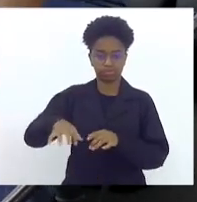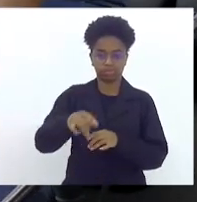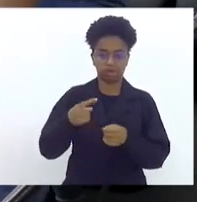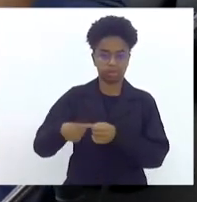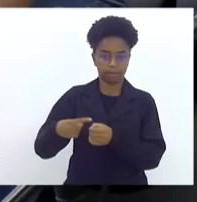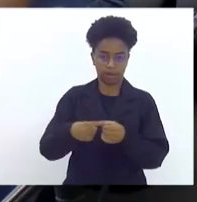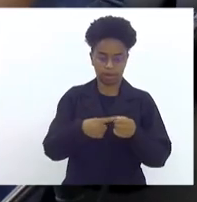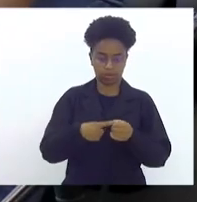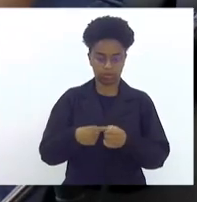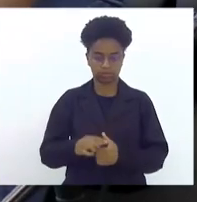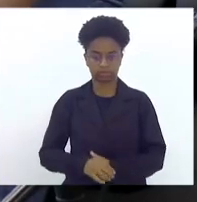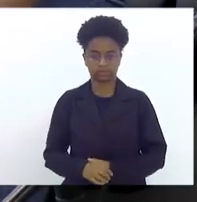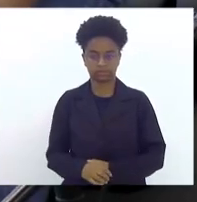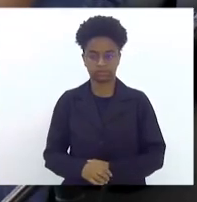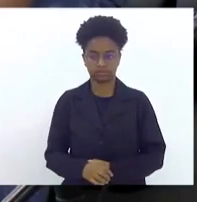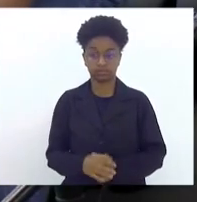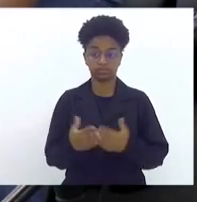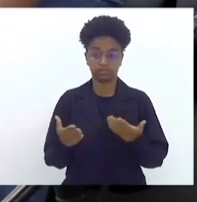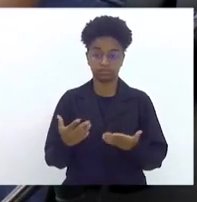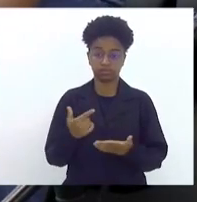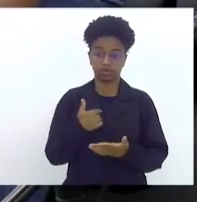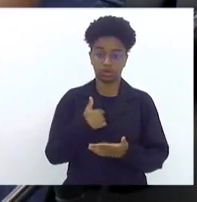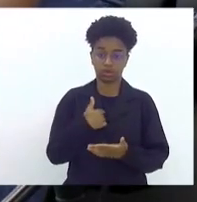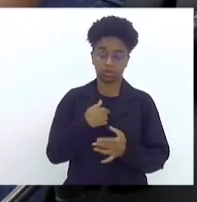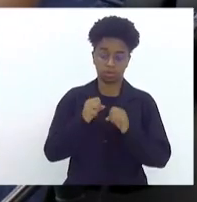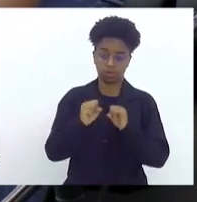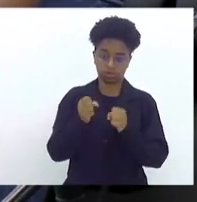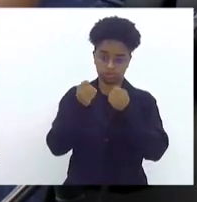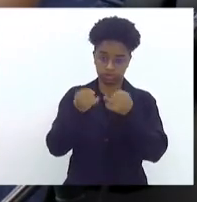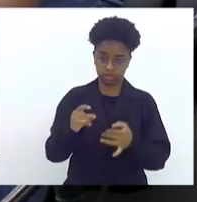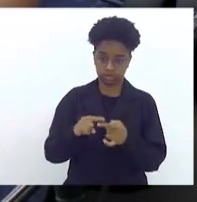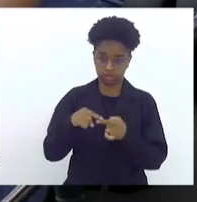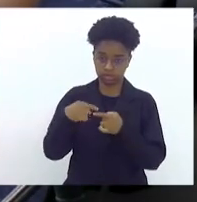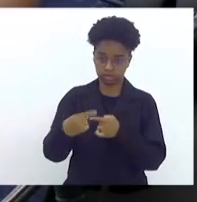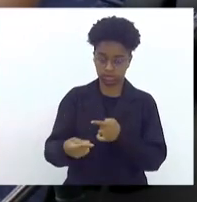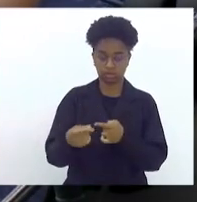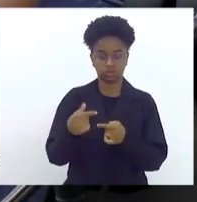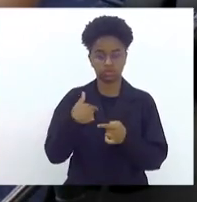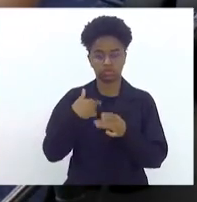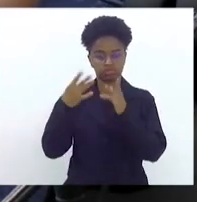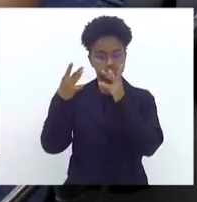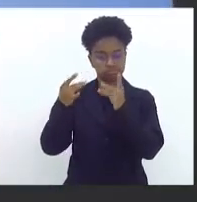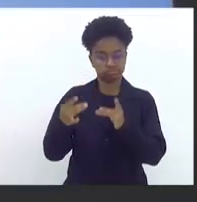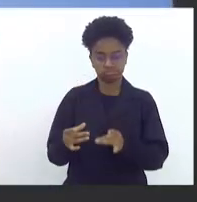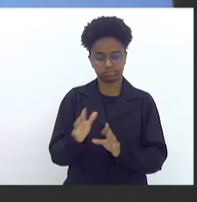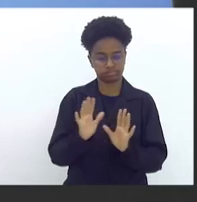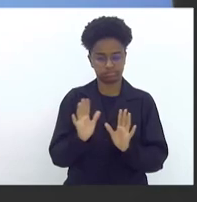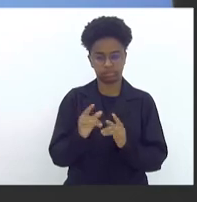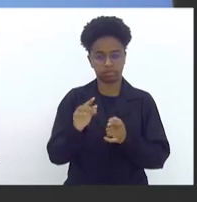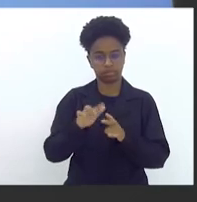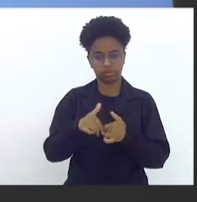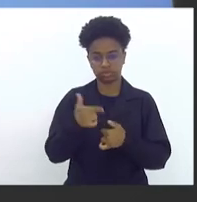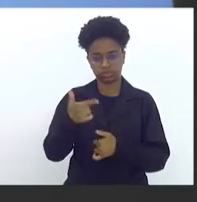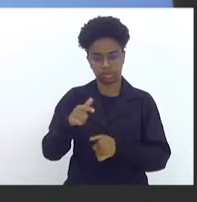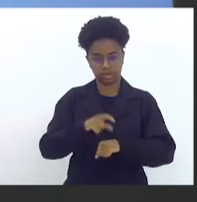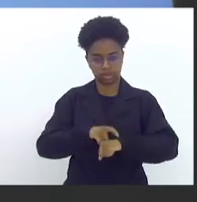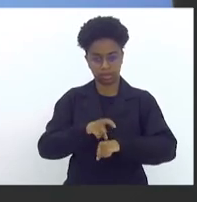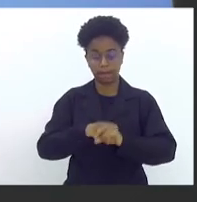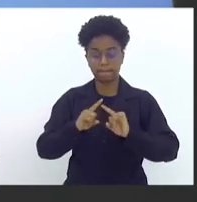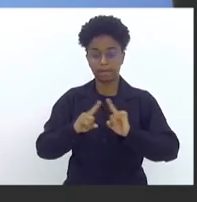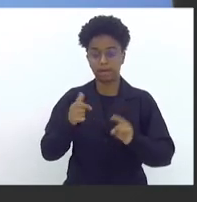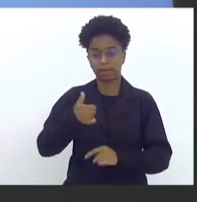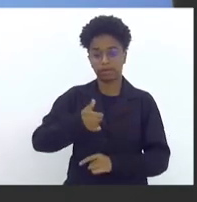distritais né é um número que eu posso explicar melhor depois a gente não vai detalhar pela escassez de tempo mas no primeiro gráfico